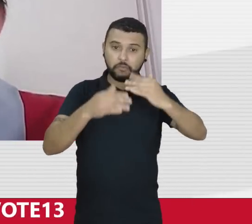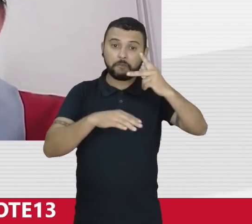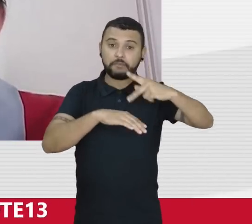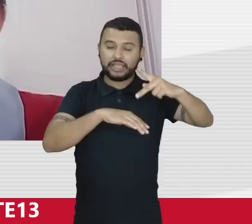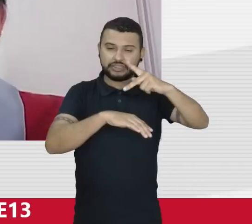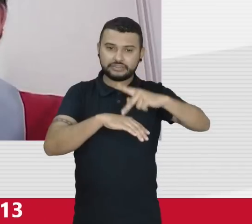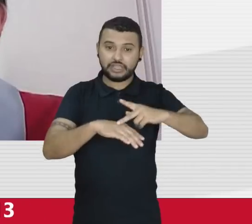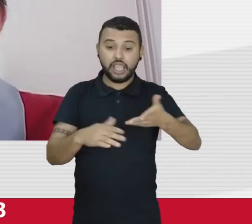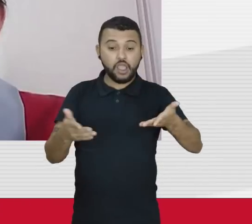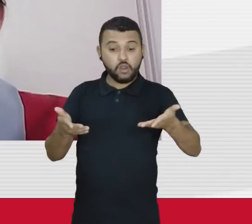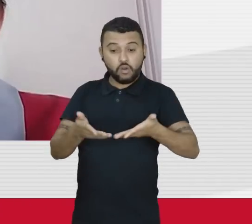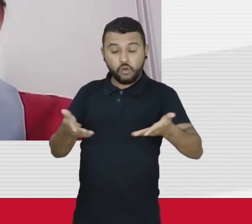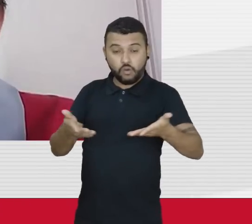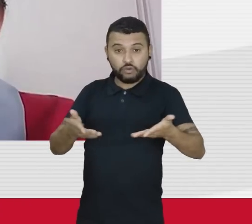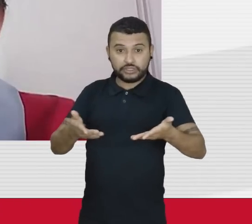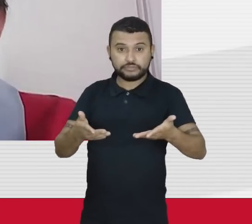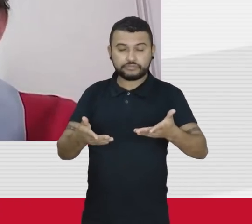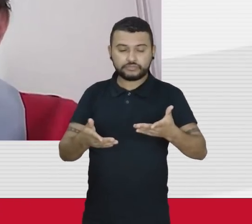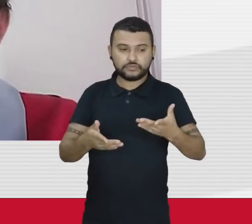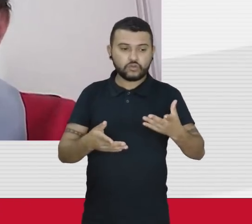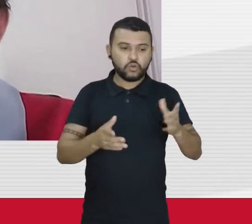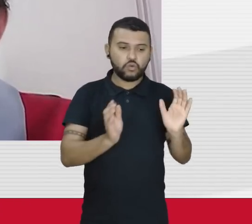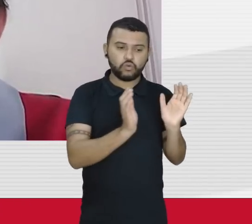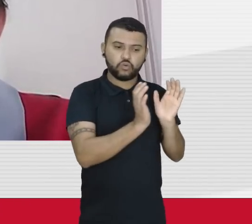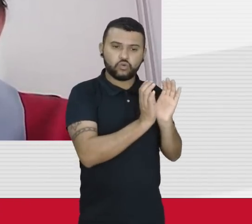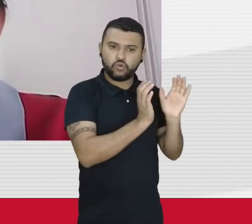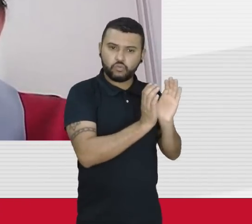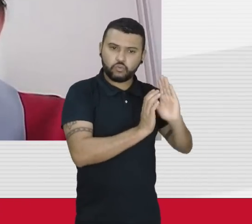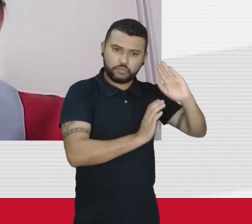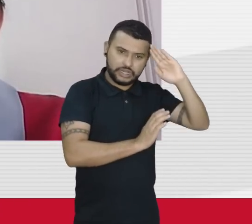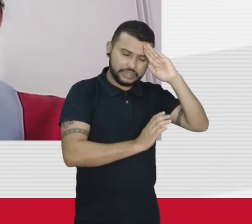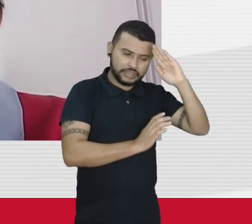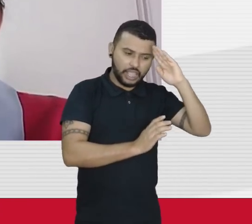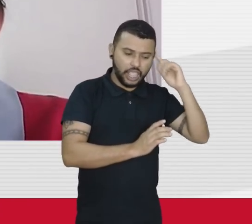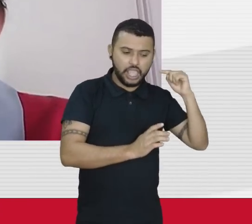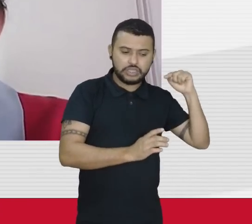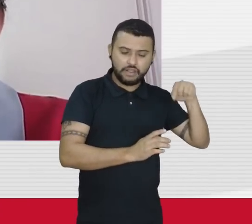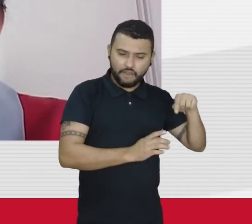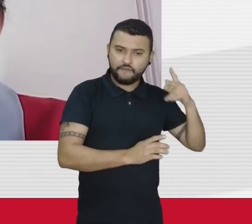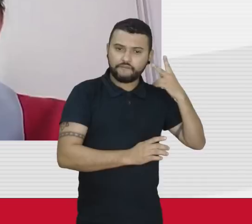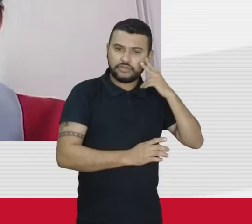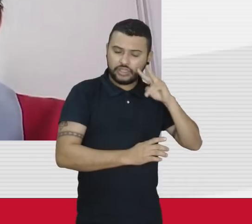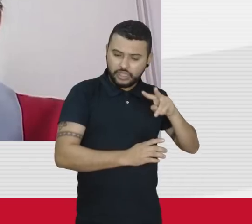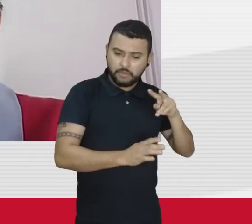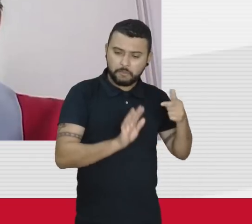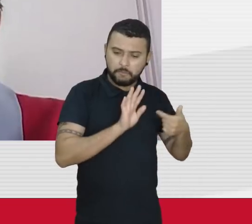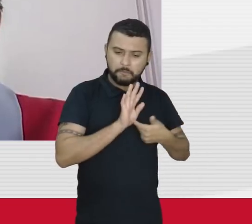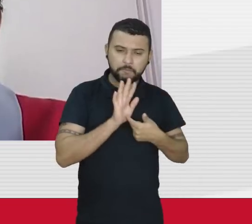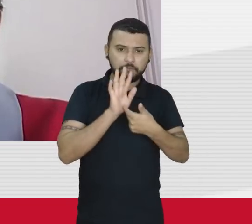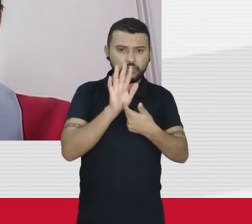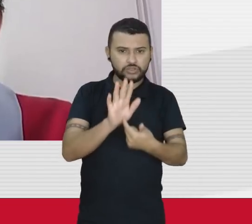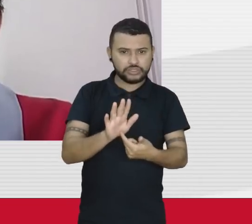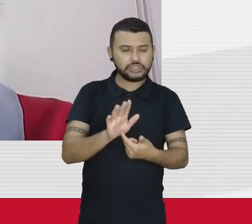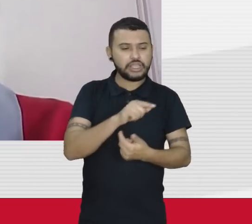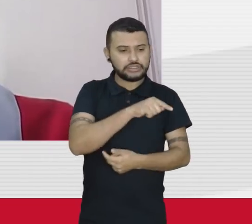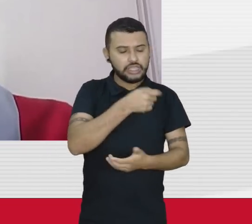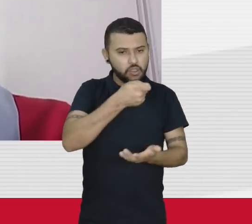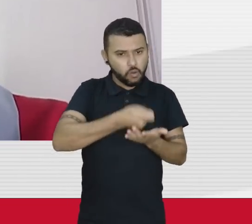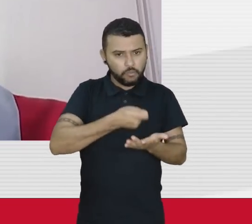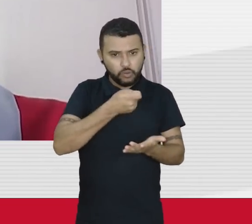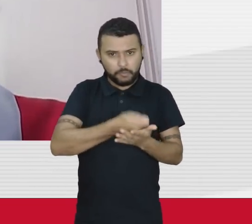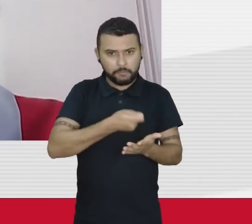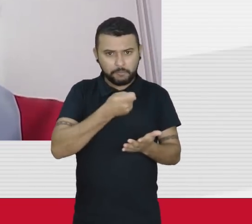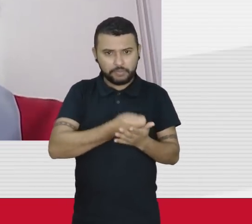Agora, as Forças Armadas têm se mostrado absolutamente comprometidas com a